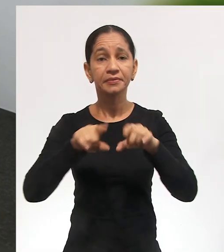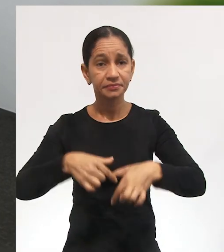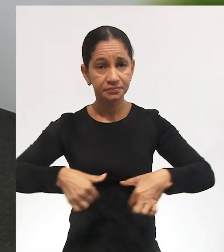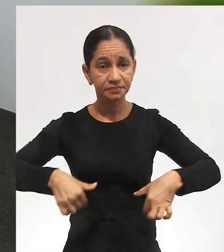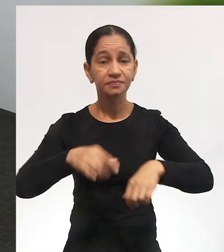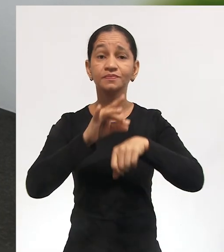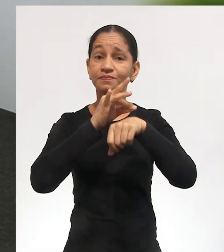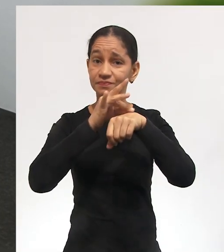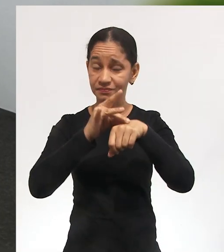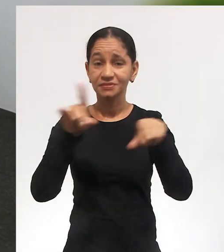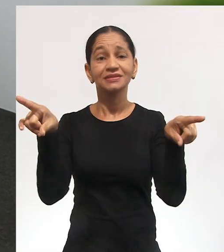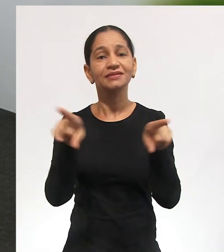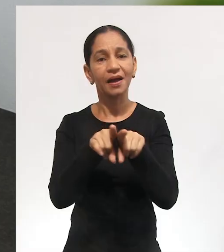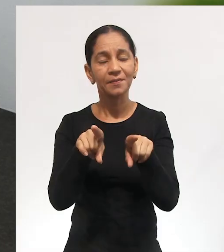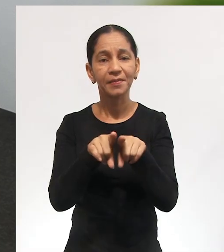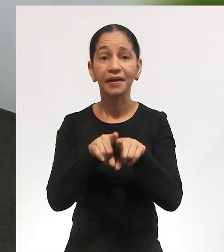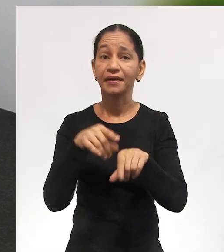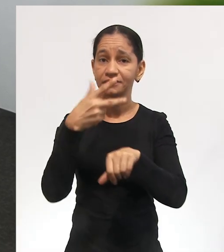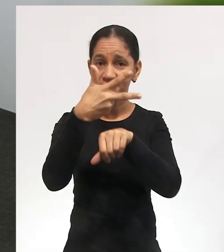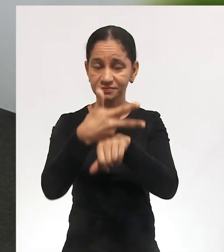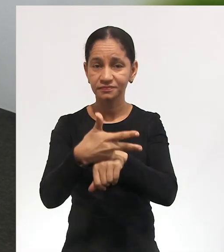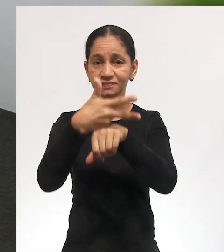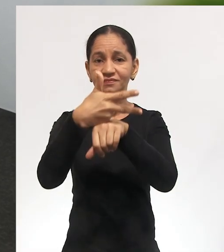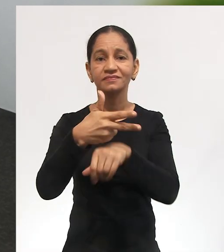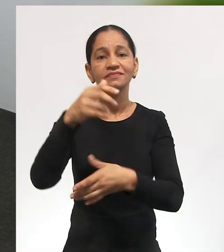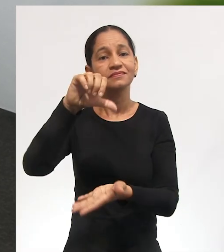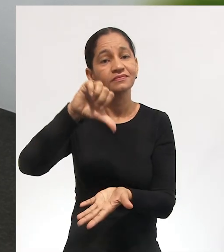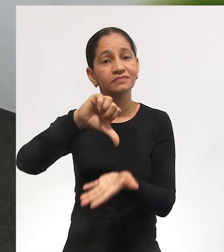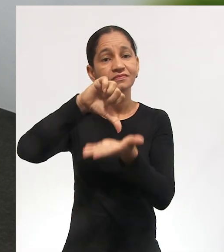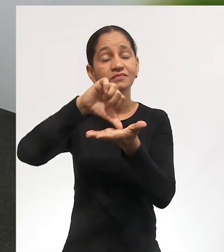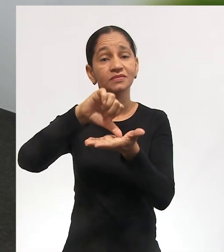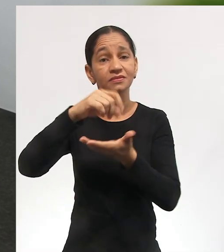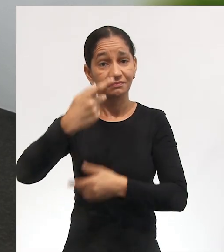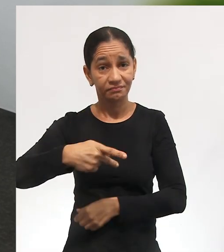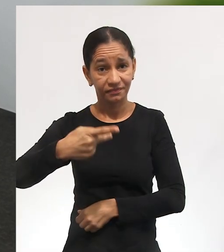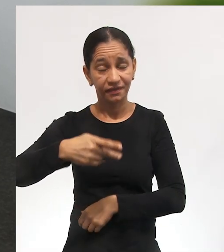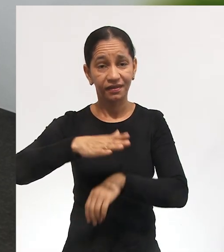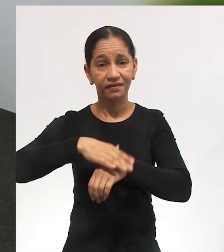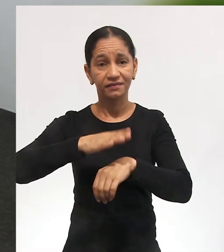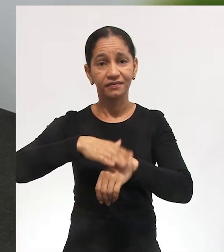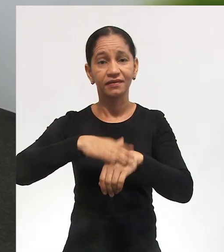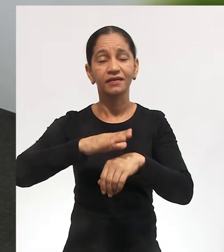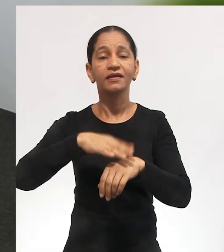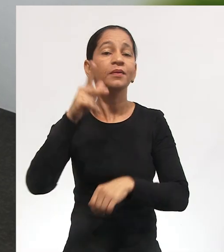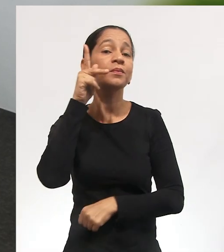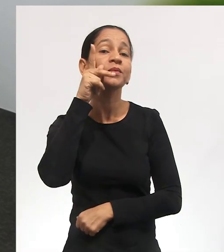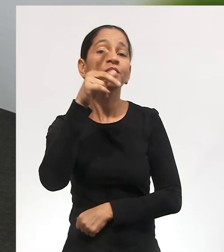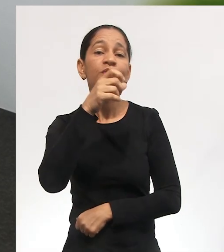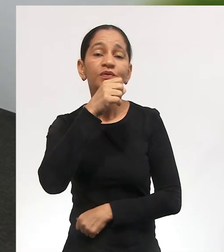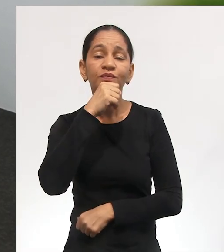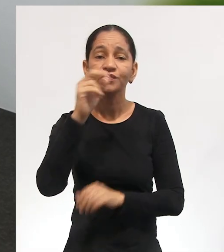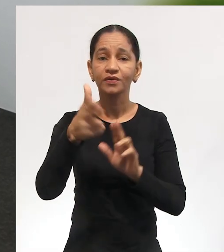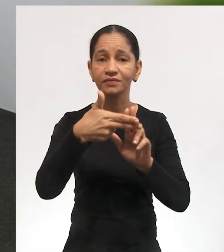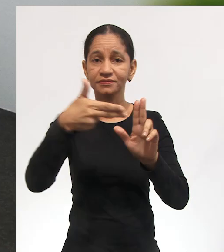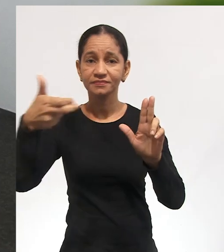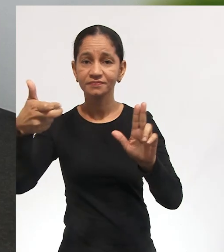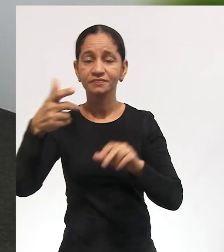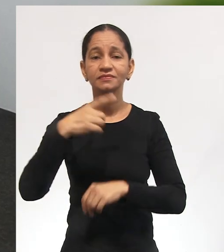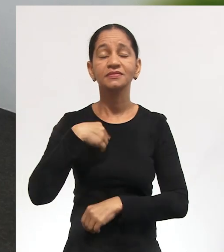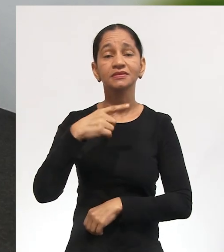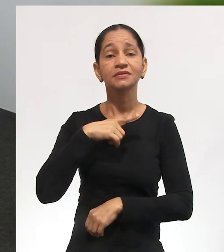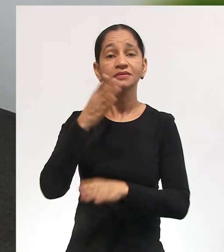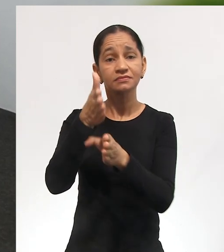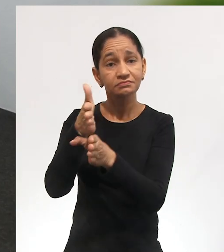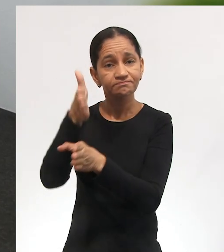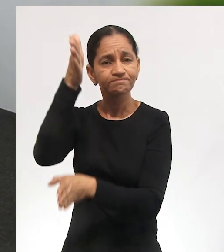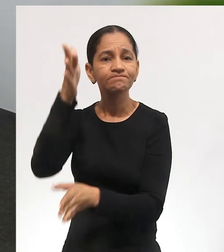e cinto pretos. Eu estou gravando aqui do estúdio do IFRO, Campus Porto Velho, Zona Norte, e atrás de mim tem